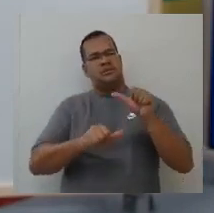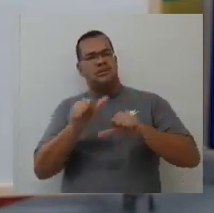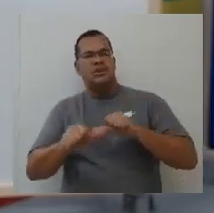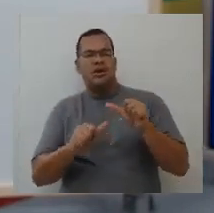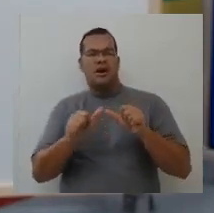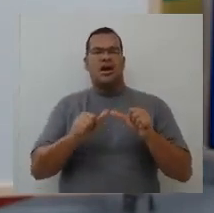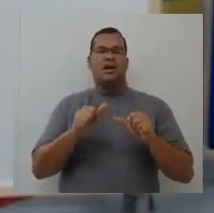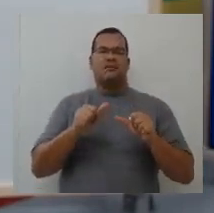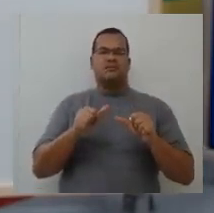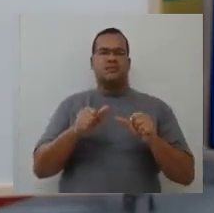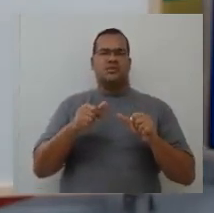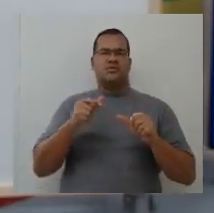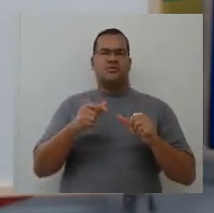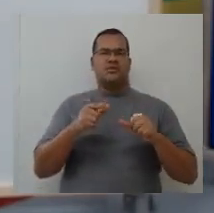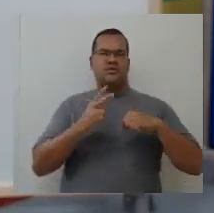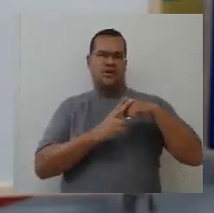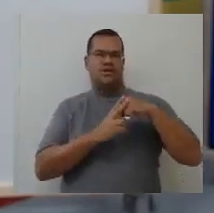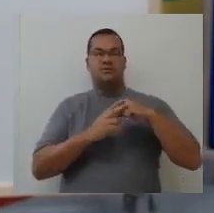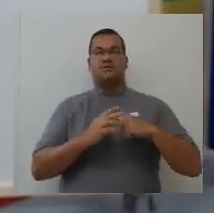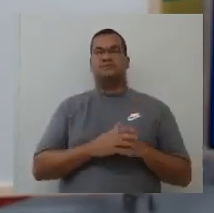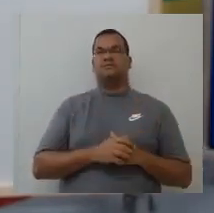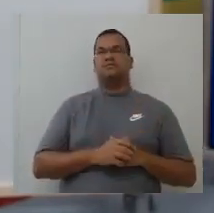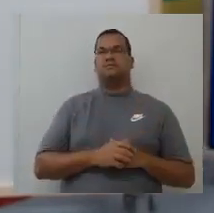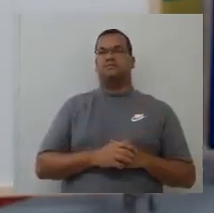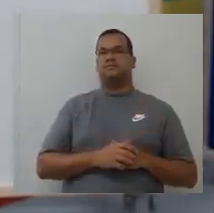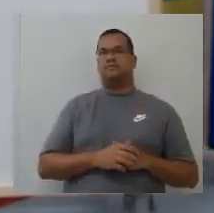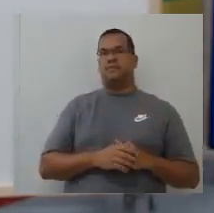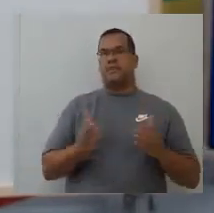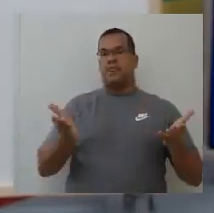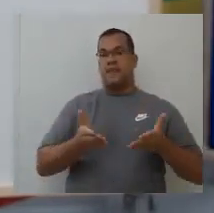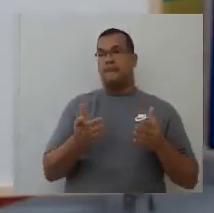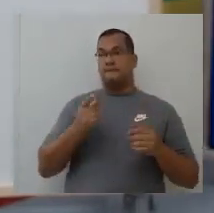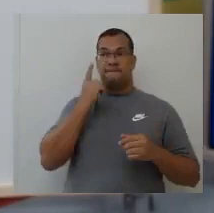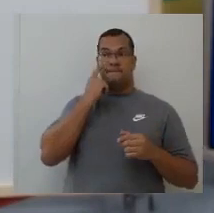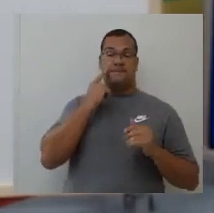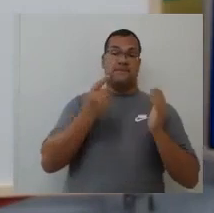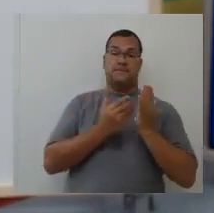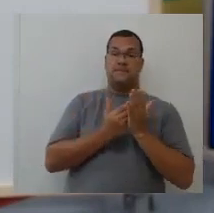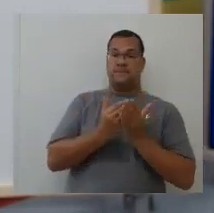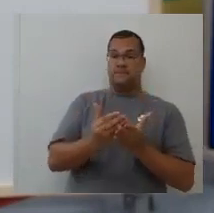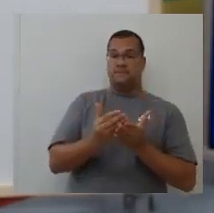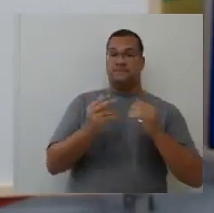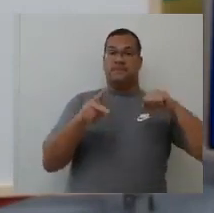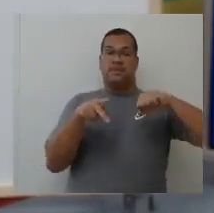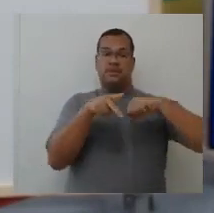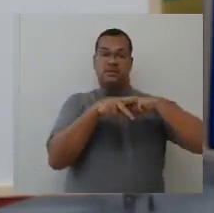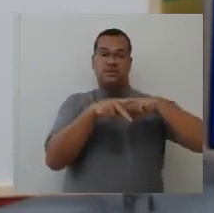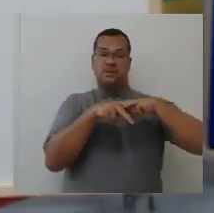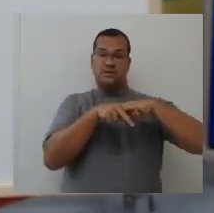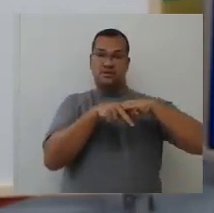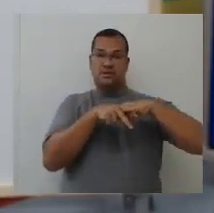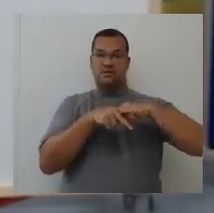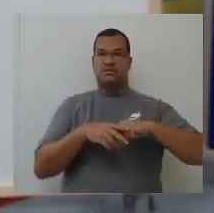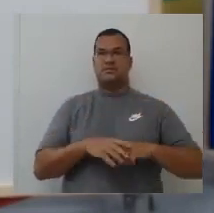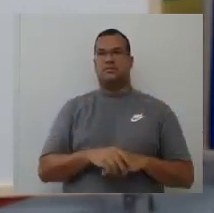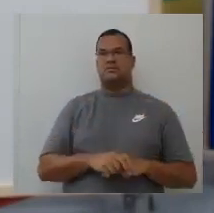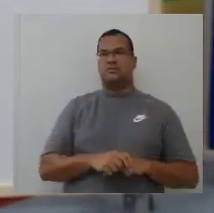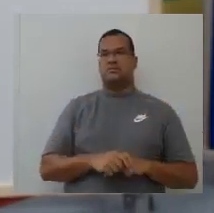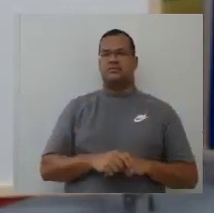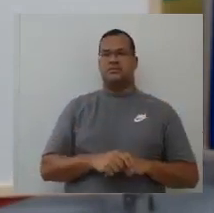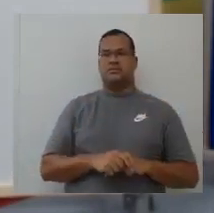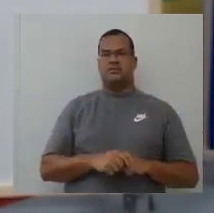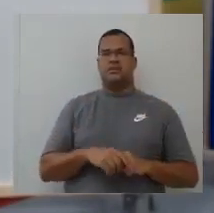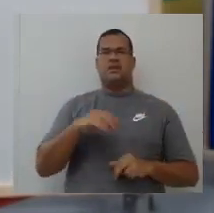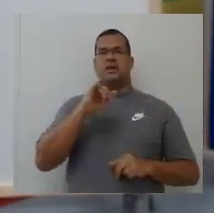Tá certo? E aí, para afirmar, a gente viu ali nos slides que eu preciso começar com o pronome ou com o sujeito. Eu vou colocar aqui o I,